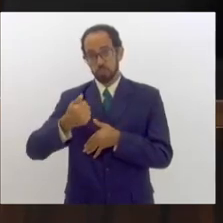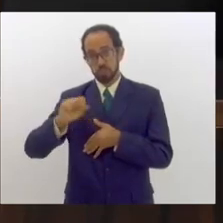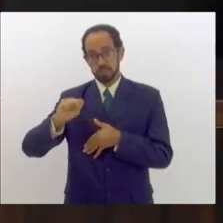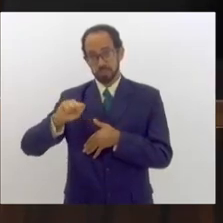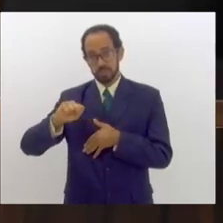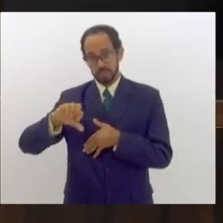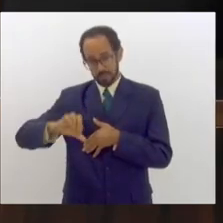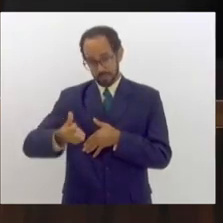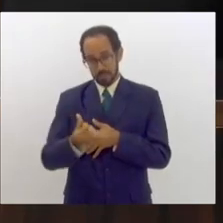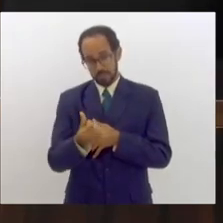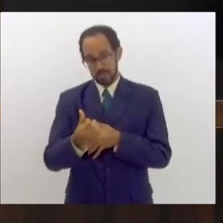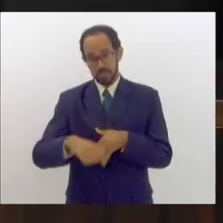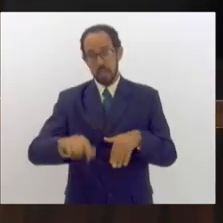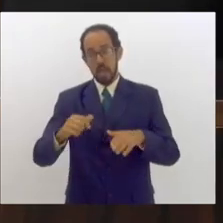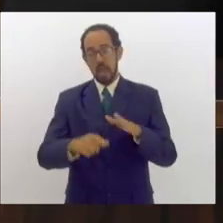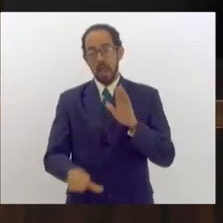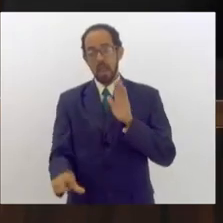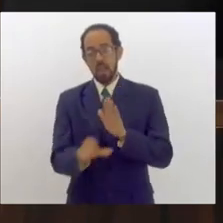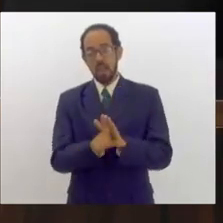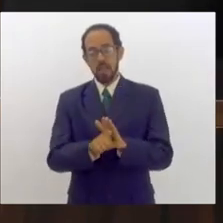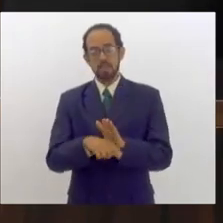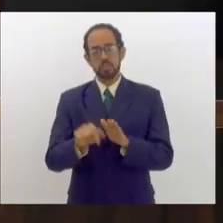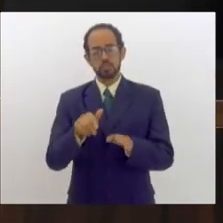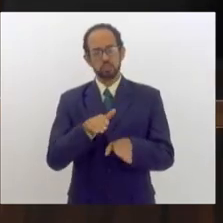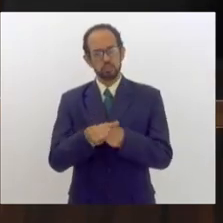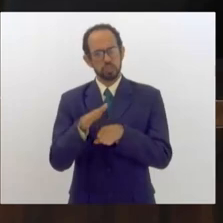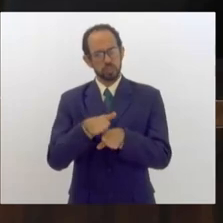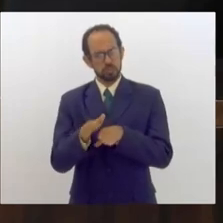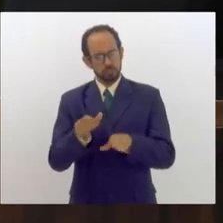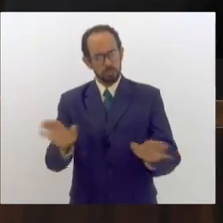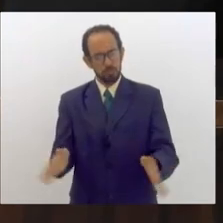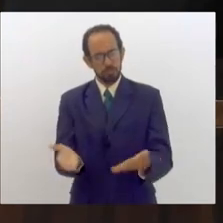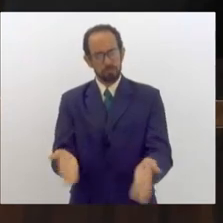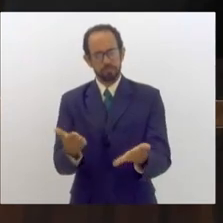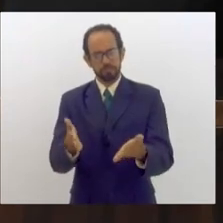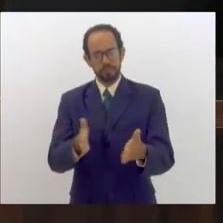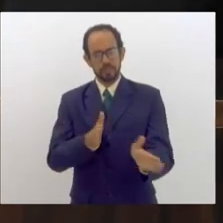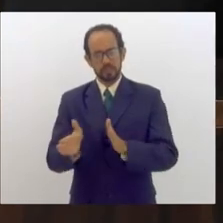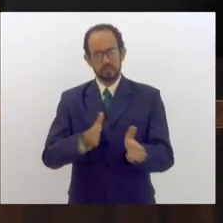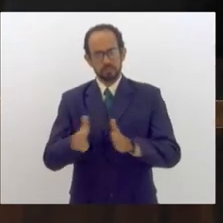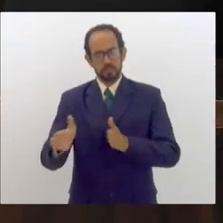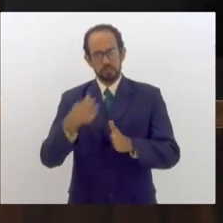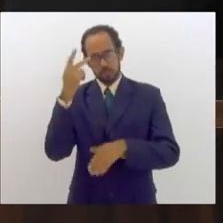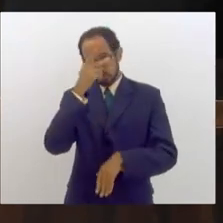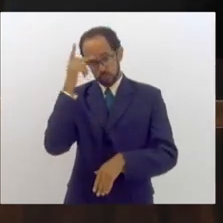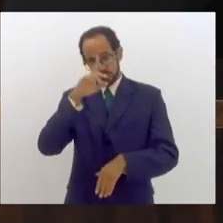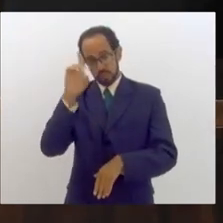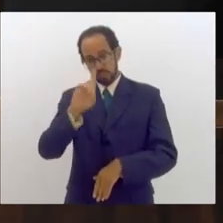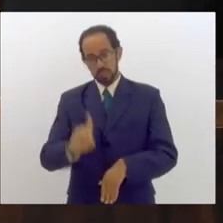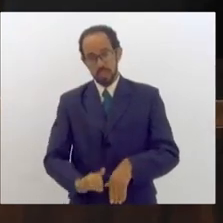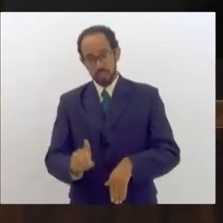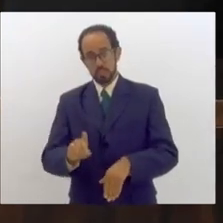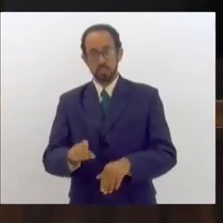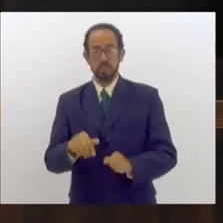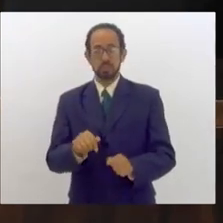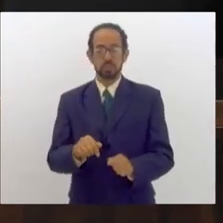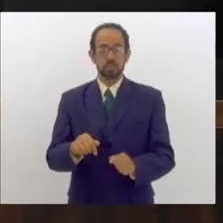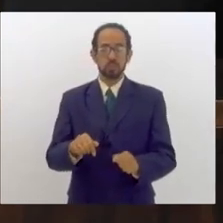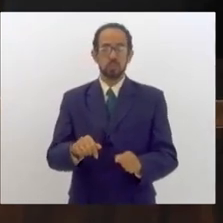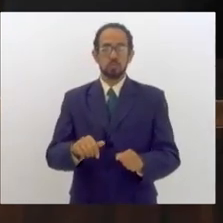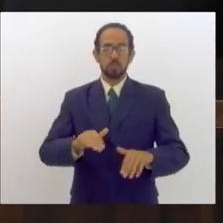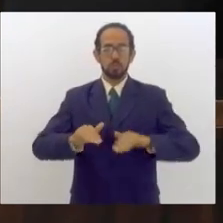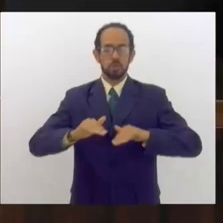no âmbito do Estado do Rio de Janeiro a lei de diretrizes para promoção da sensibilidade das pessoas com deficiência e mobilidade reduzida